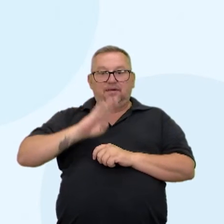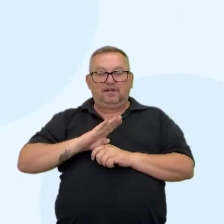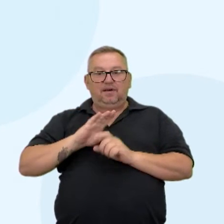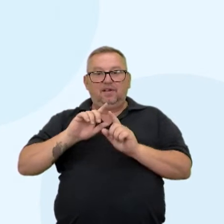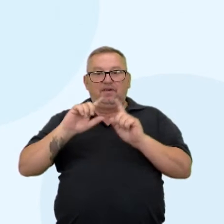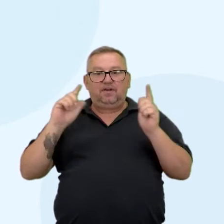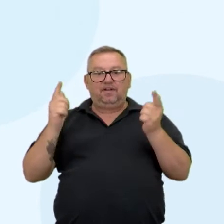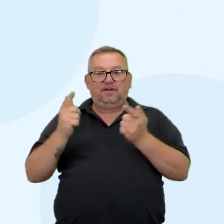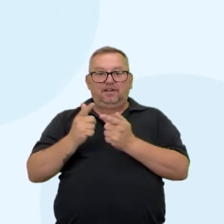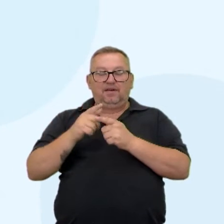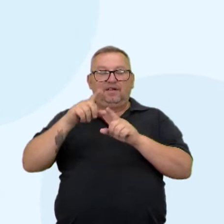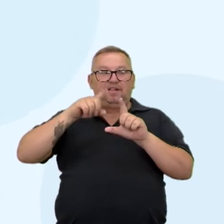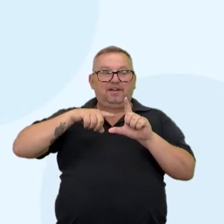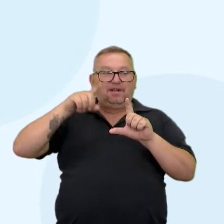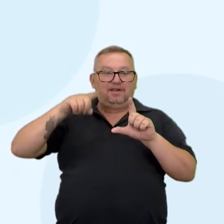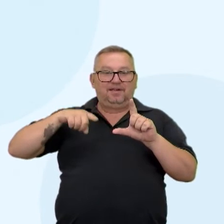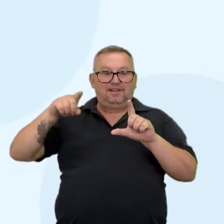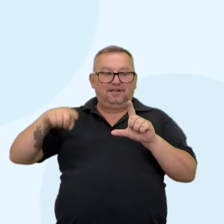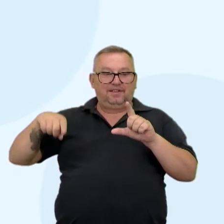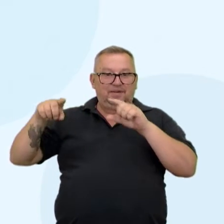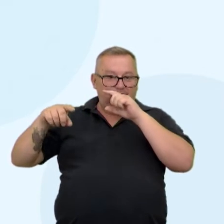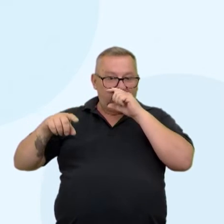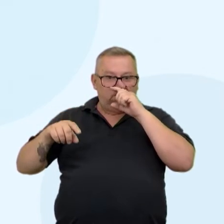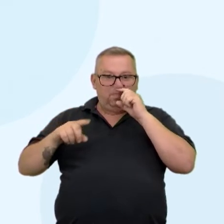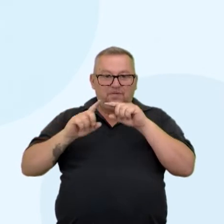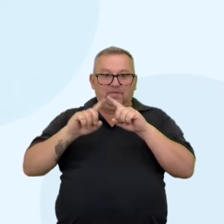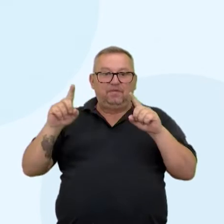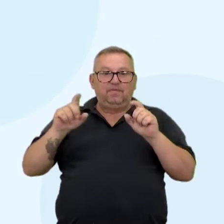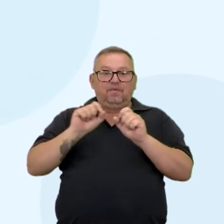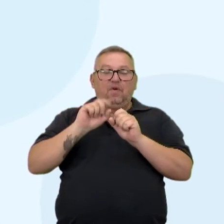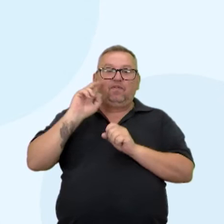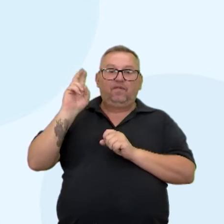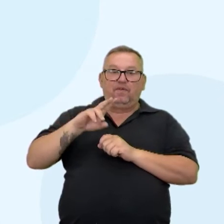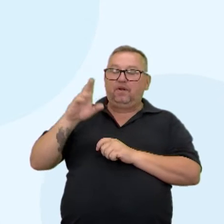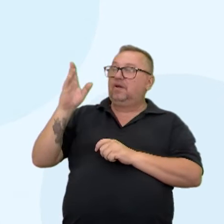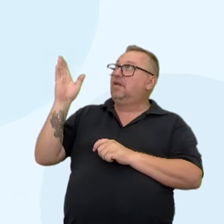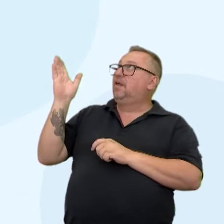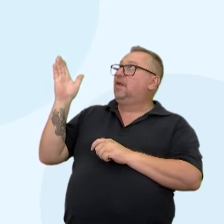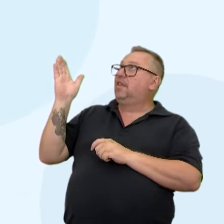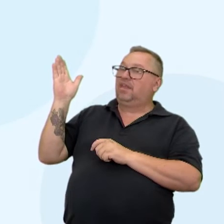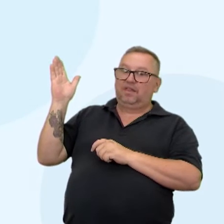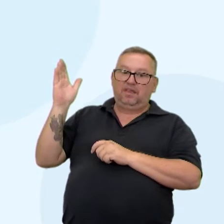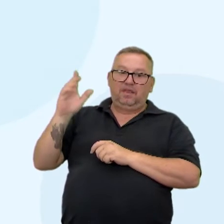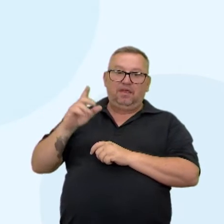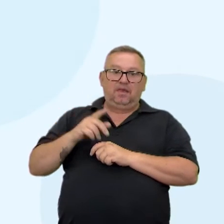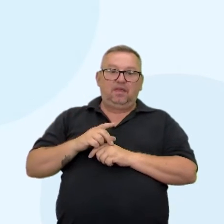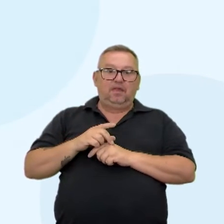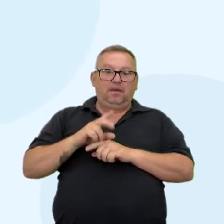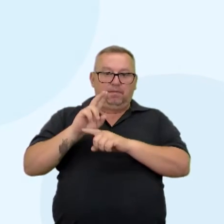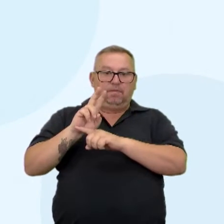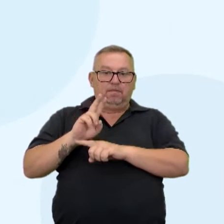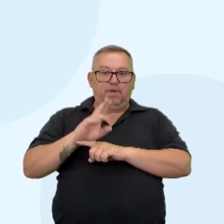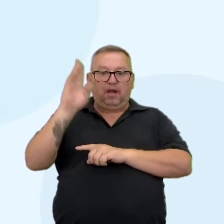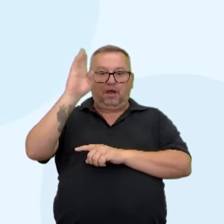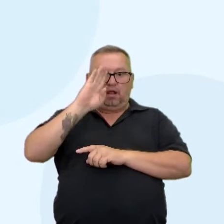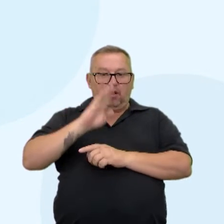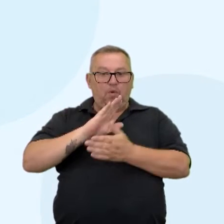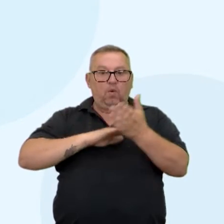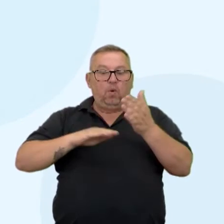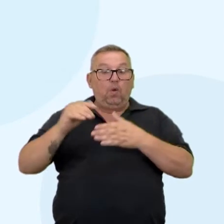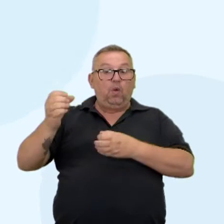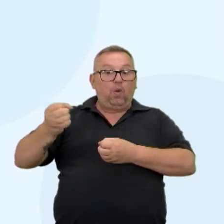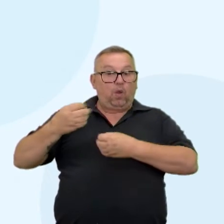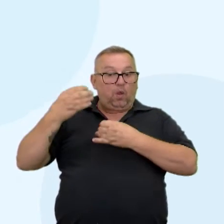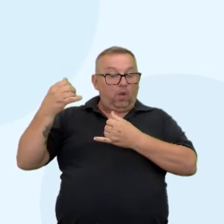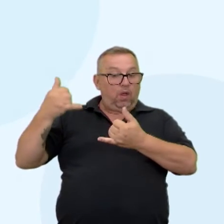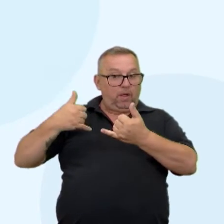e Estatística, né? Então tá lá, ó, missão institucional, retratar o Brasil com informações